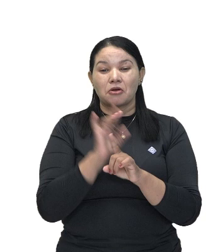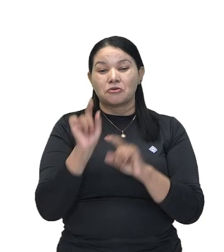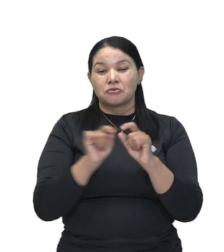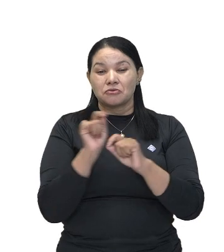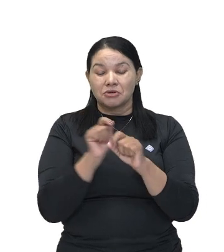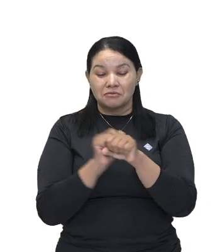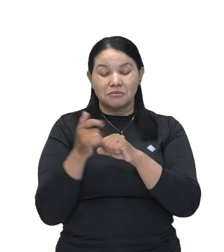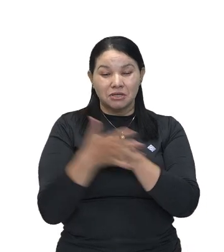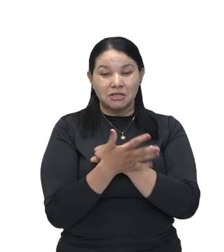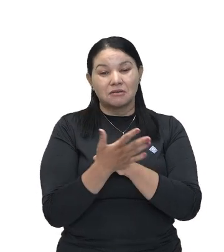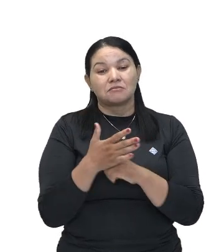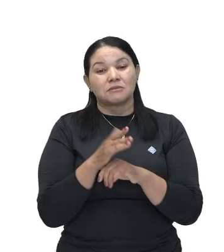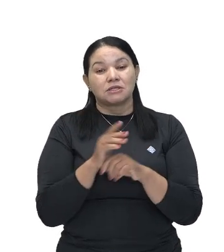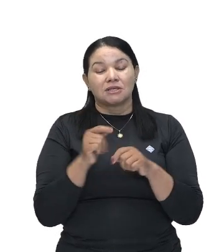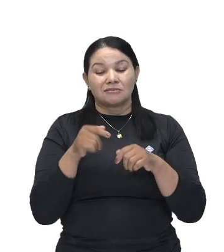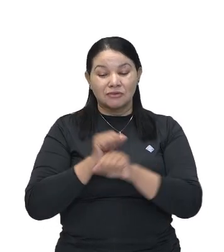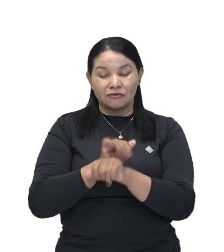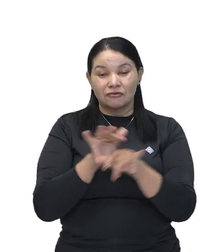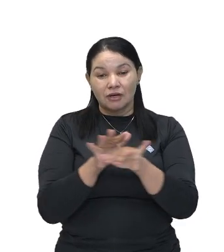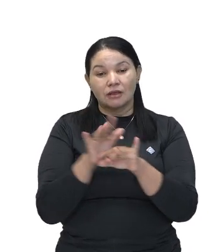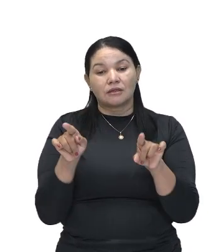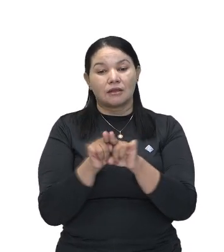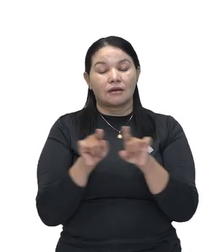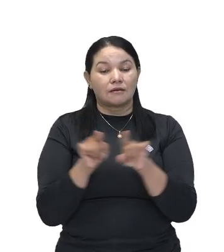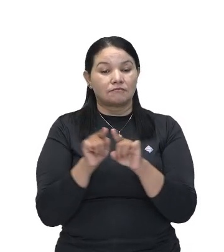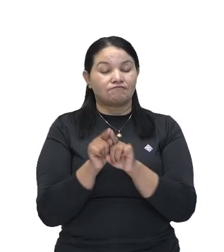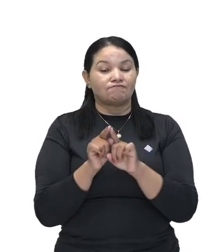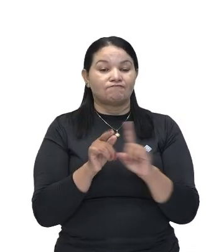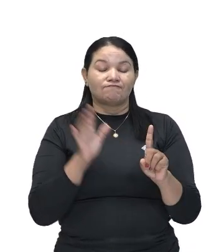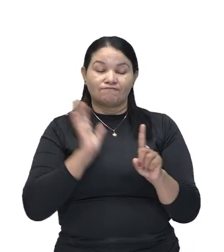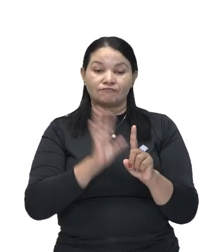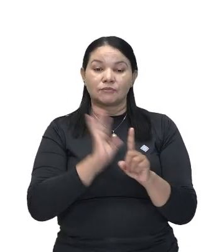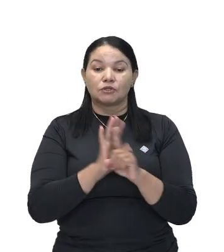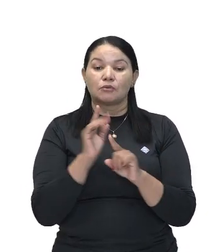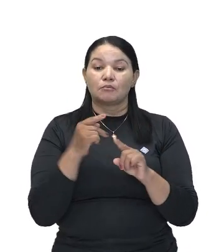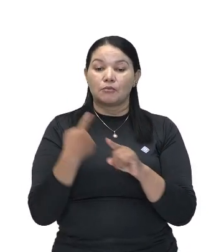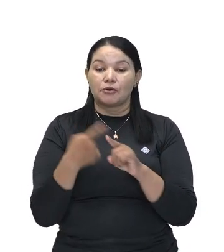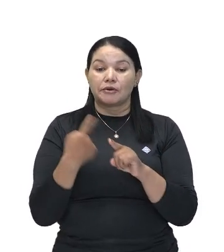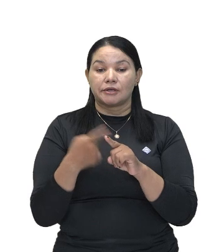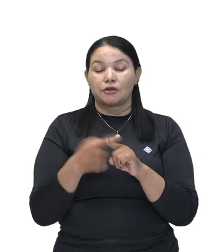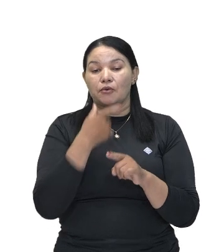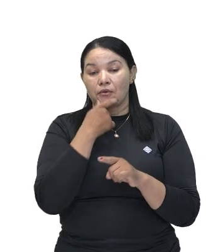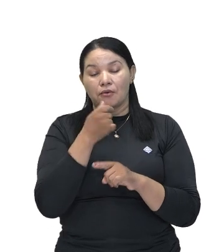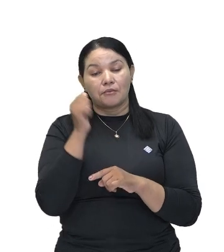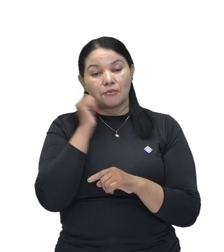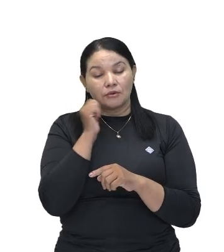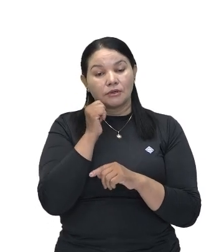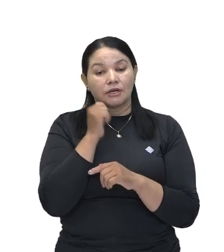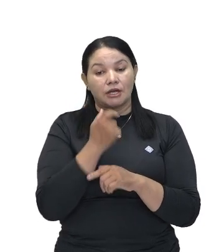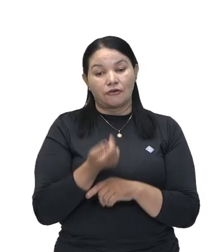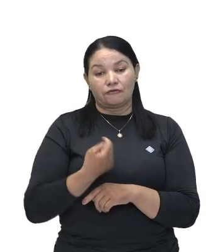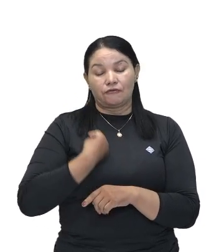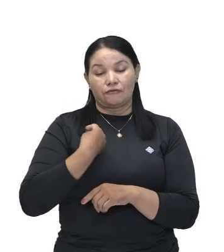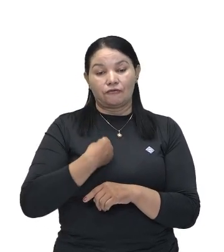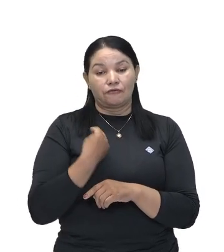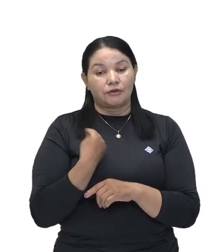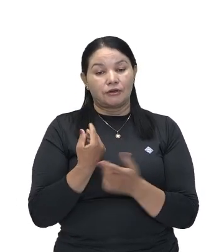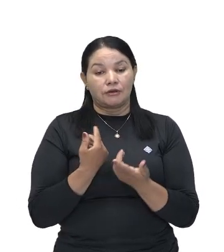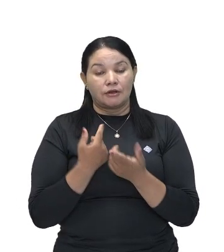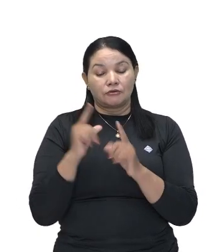Covid-19 influenciaram também na expectativa de vida dos homens e mulheres da população